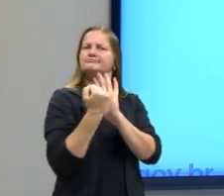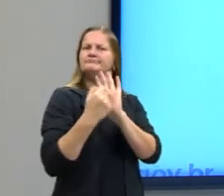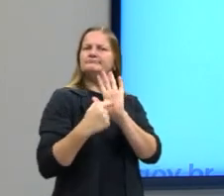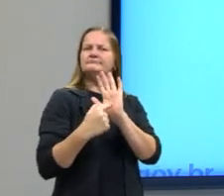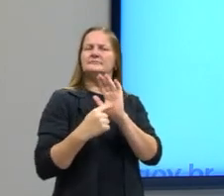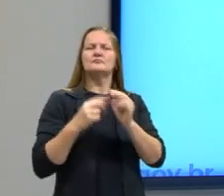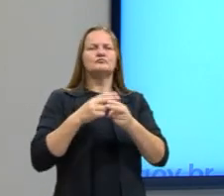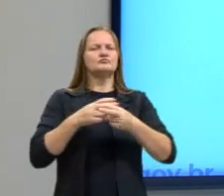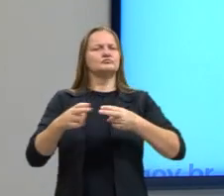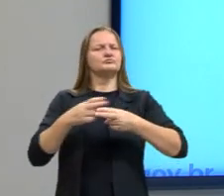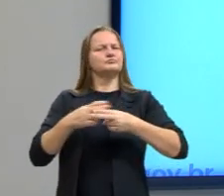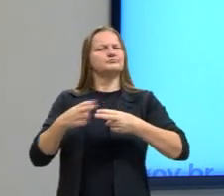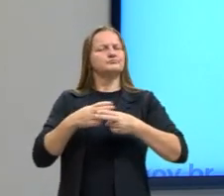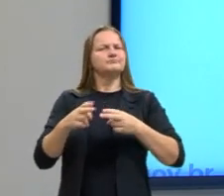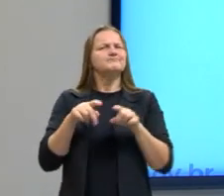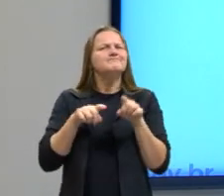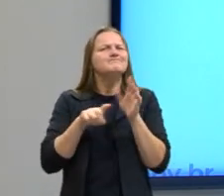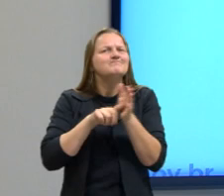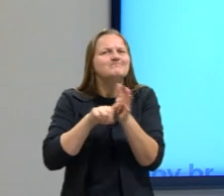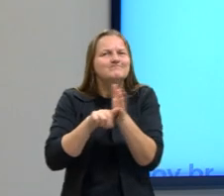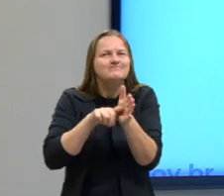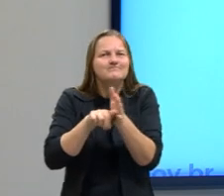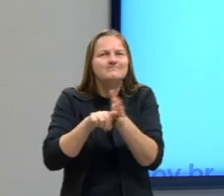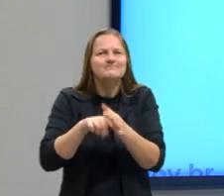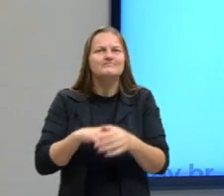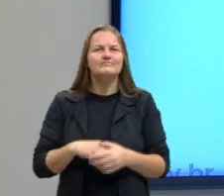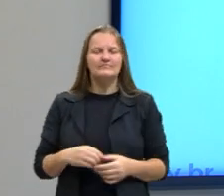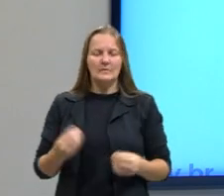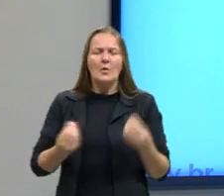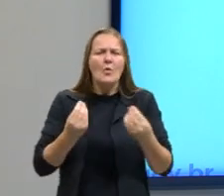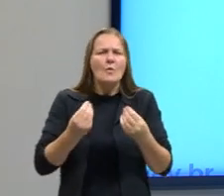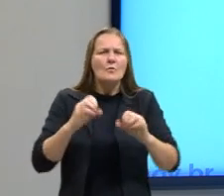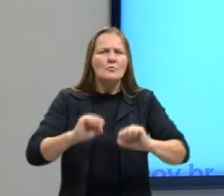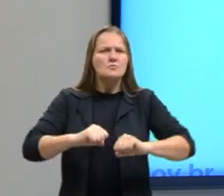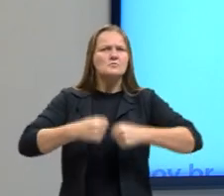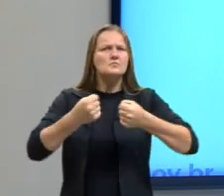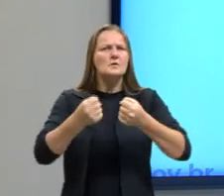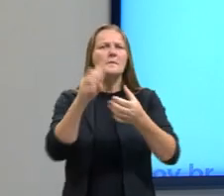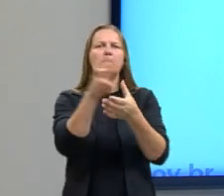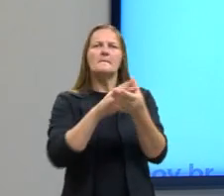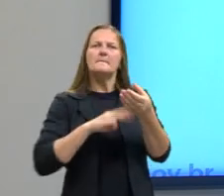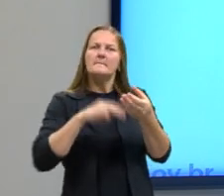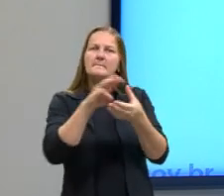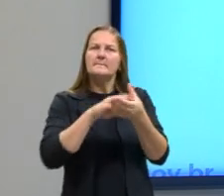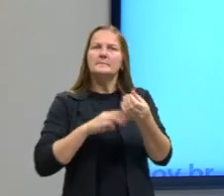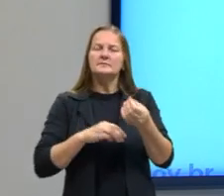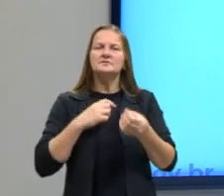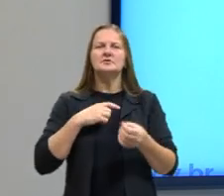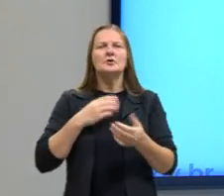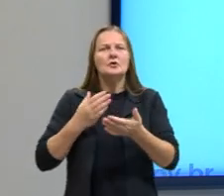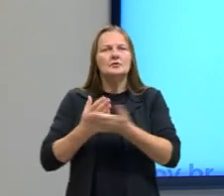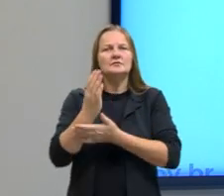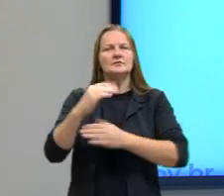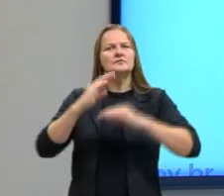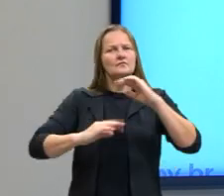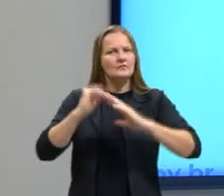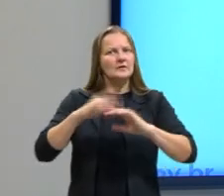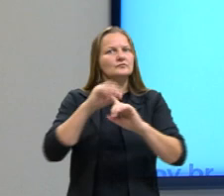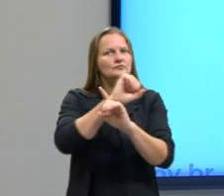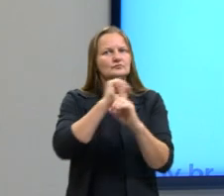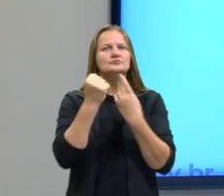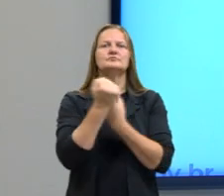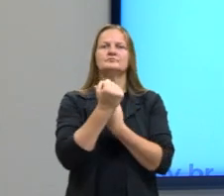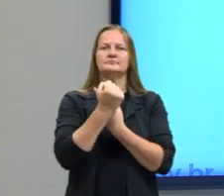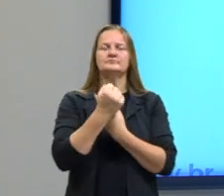neutra vai questionar ele vai depender que a sua metodologia é que através dos fatos sociais